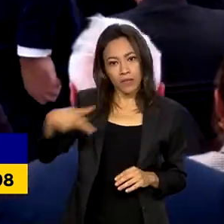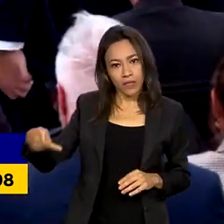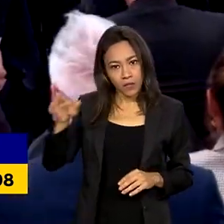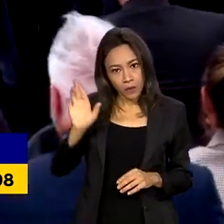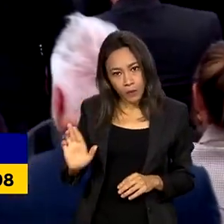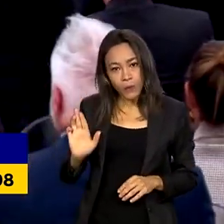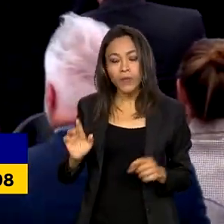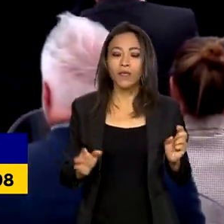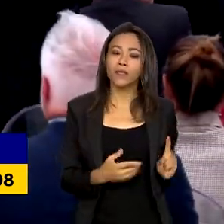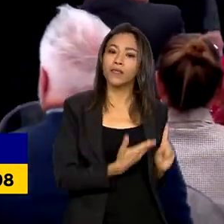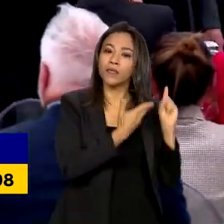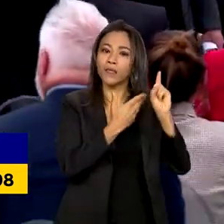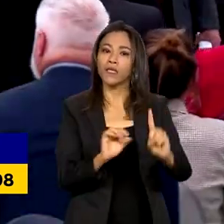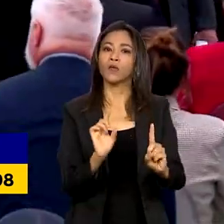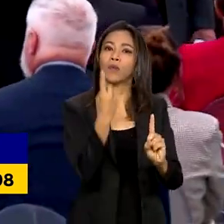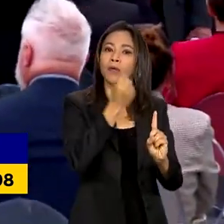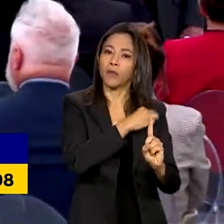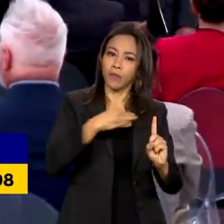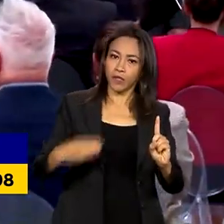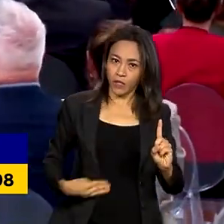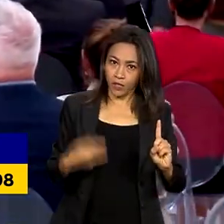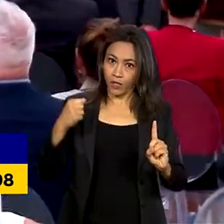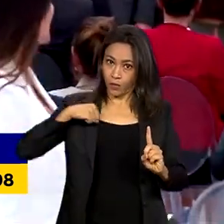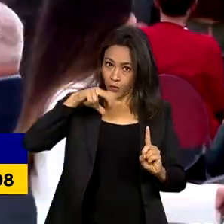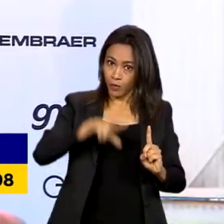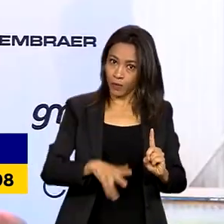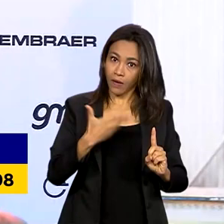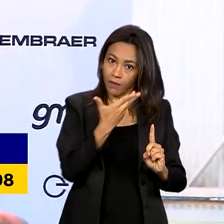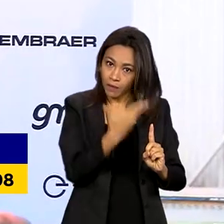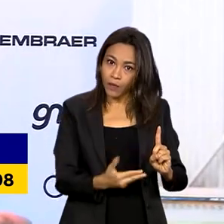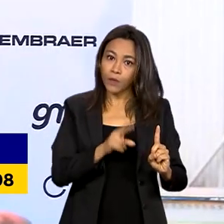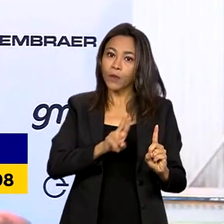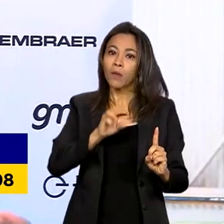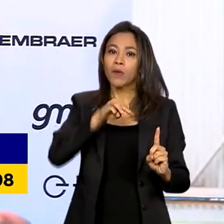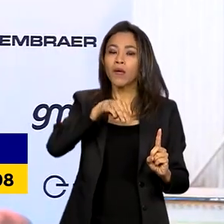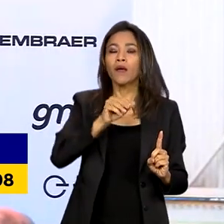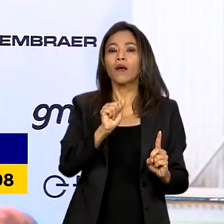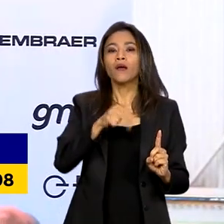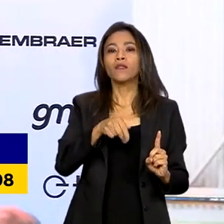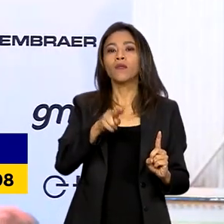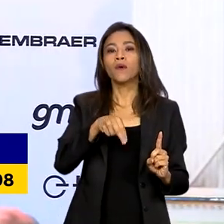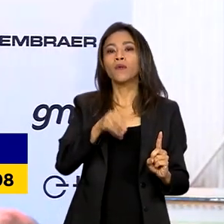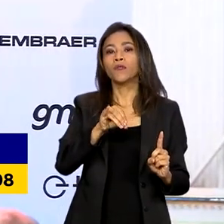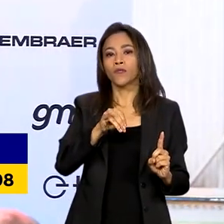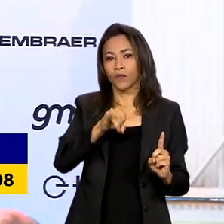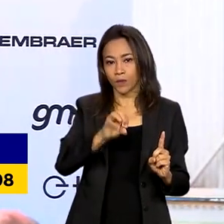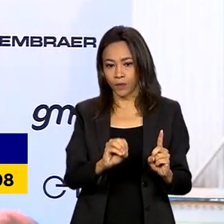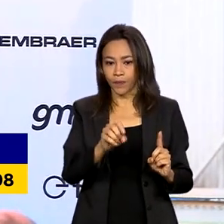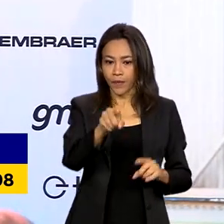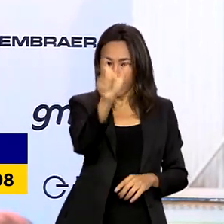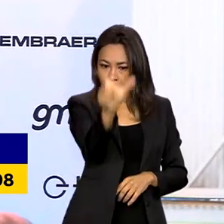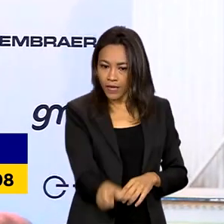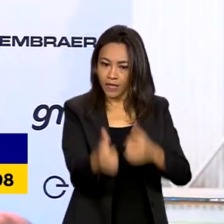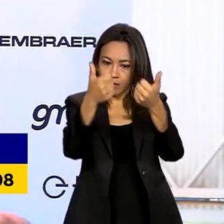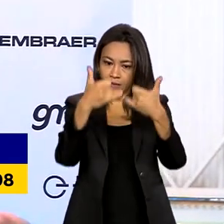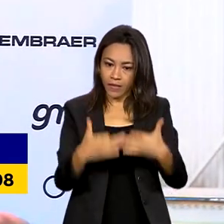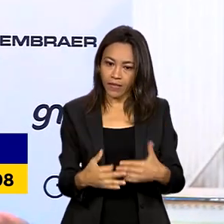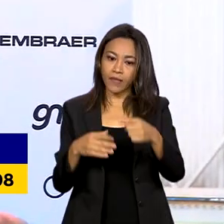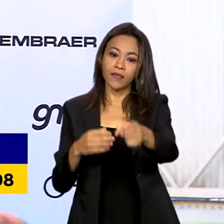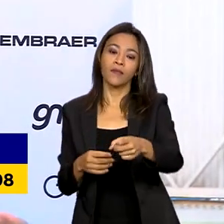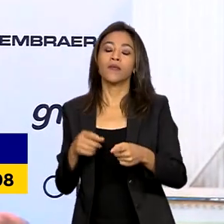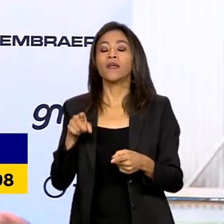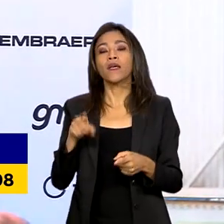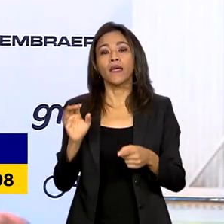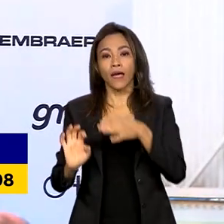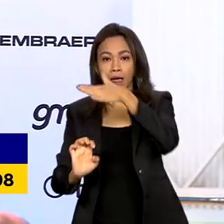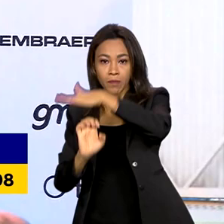e do primeiro-ministro de Portugal, António Costa. A Embraer prevê que o número de A-29N a ser